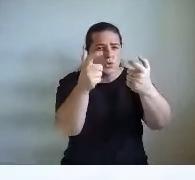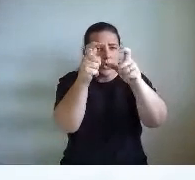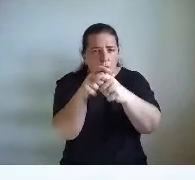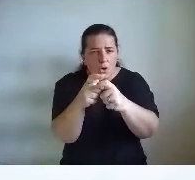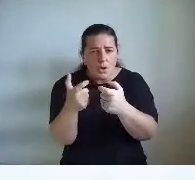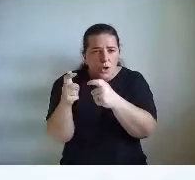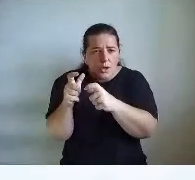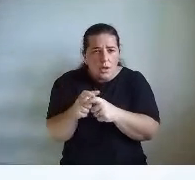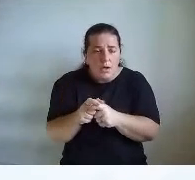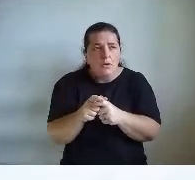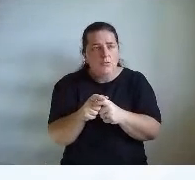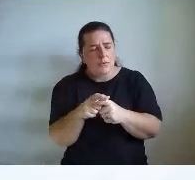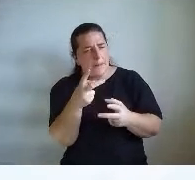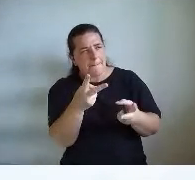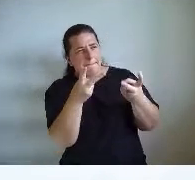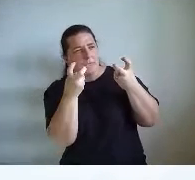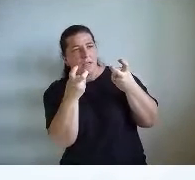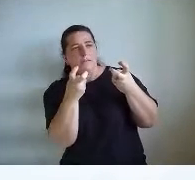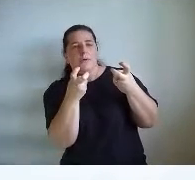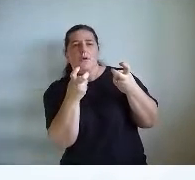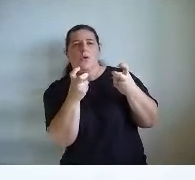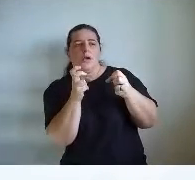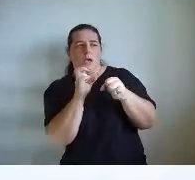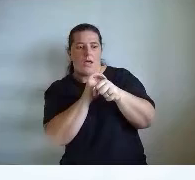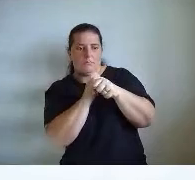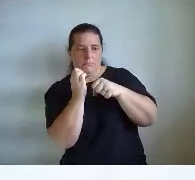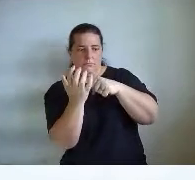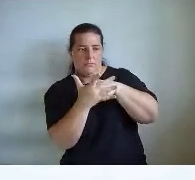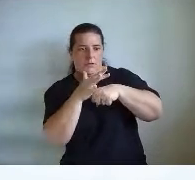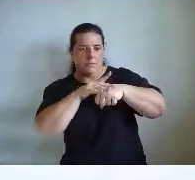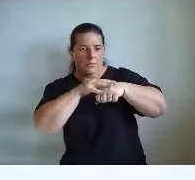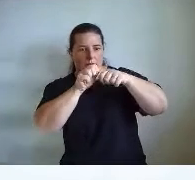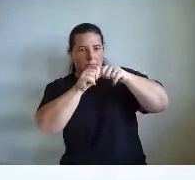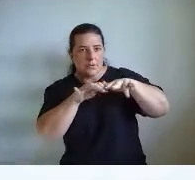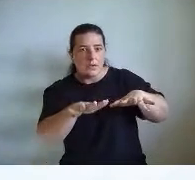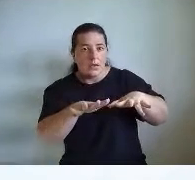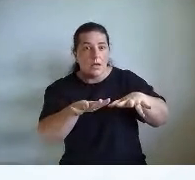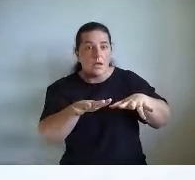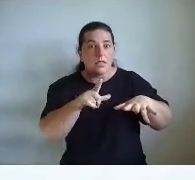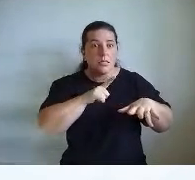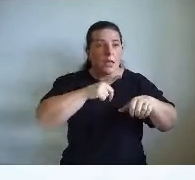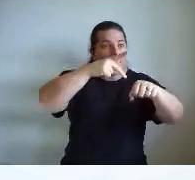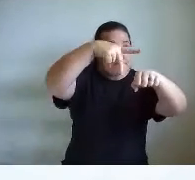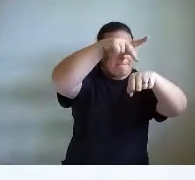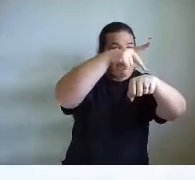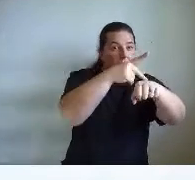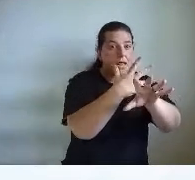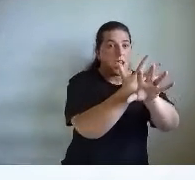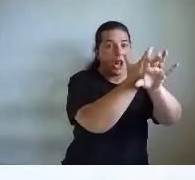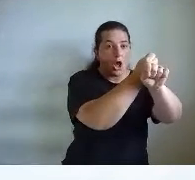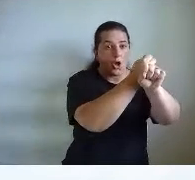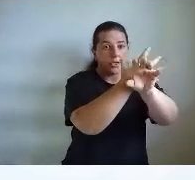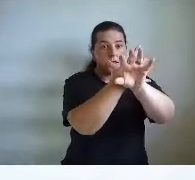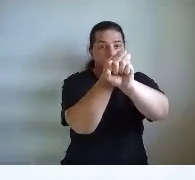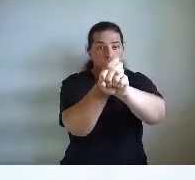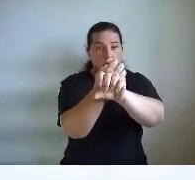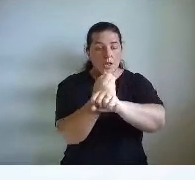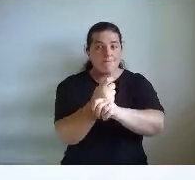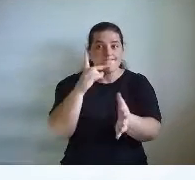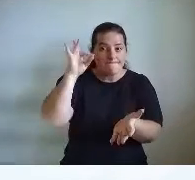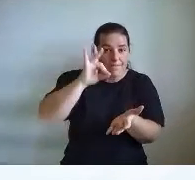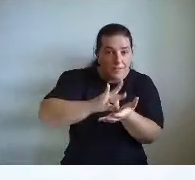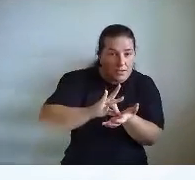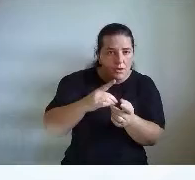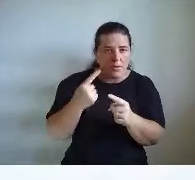é uma pandemia, né? Mas, assim, os países que adotaram o lockdown, mas o lockdown de verdade, porque aqui o nosso é um lockdown